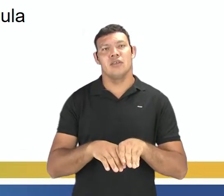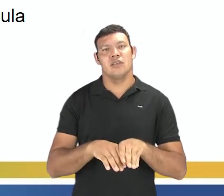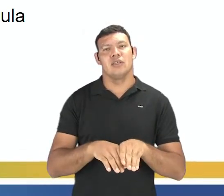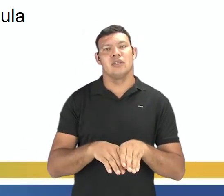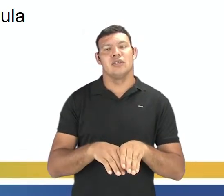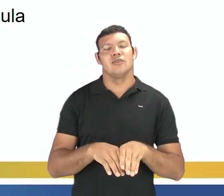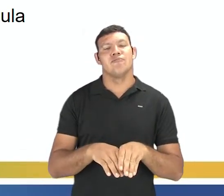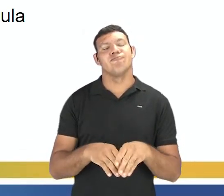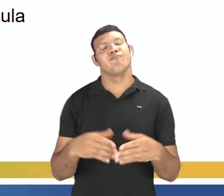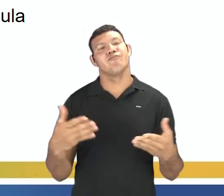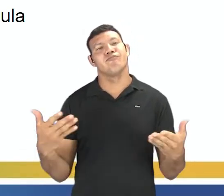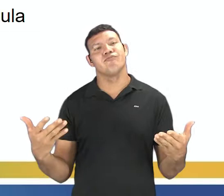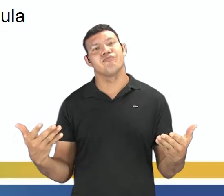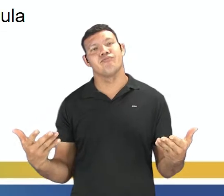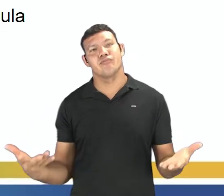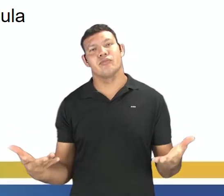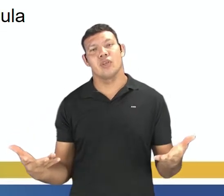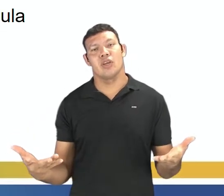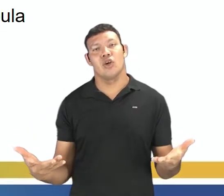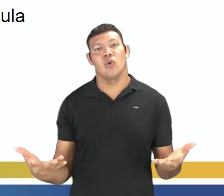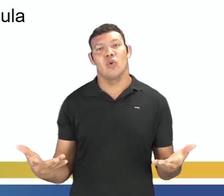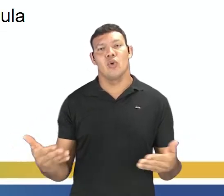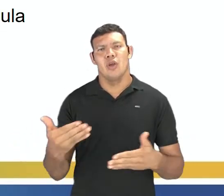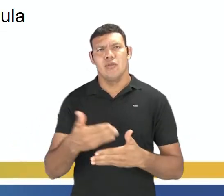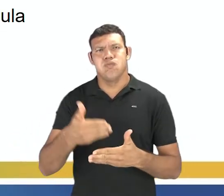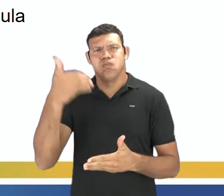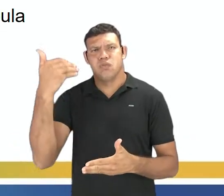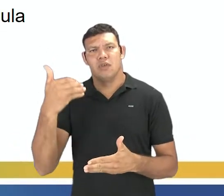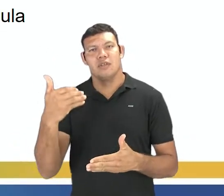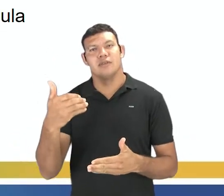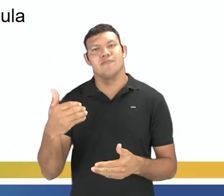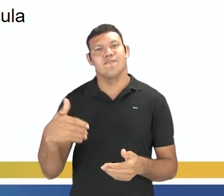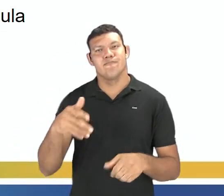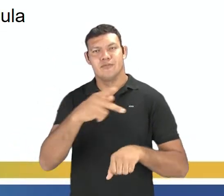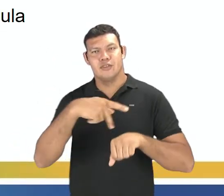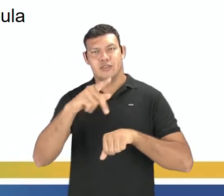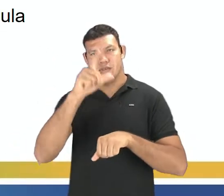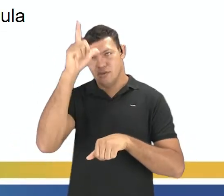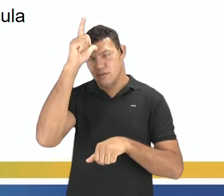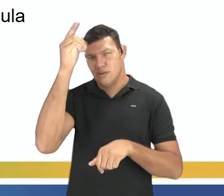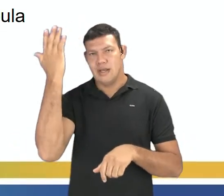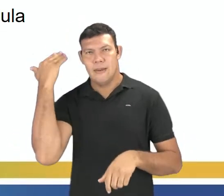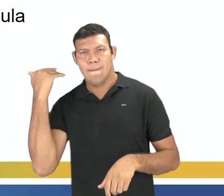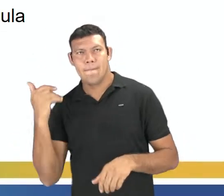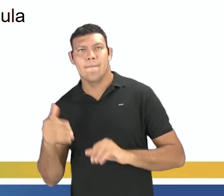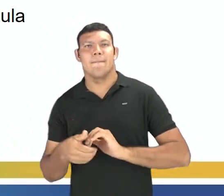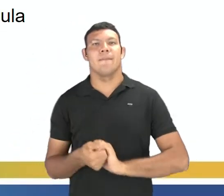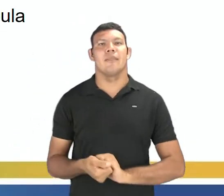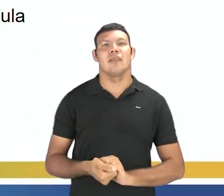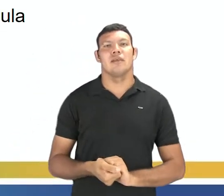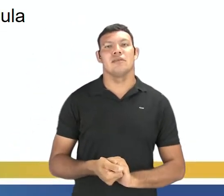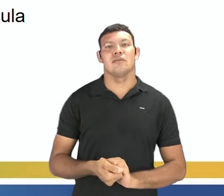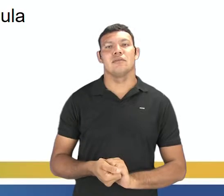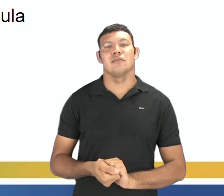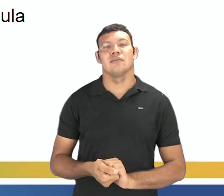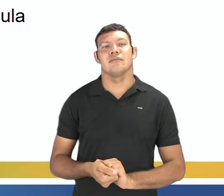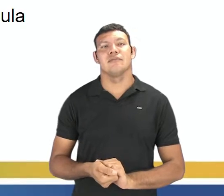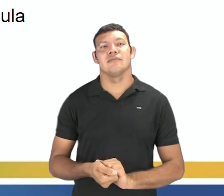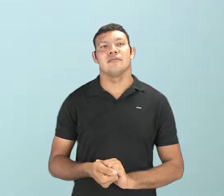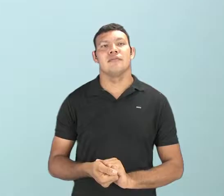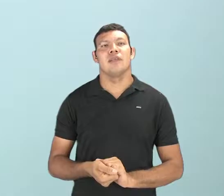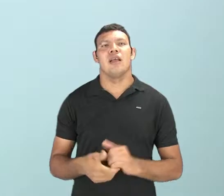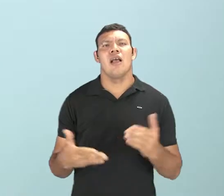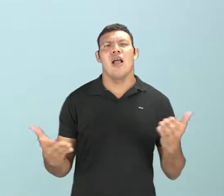reburocratização da União Soviética. Observe bem que após Stalin nós temos quem? Khrushchev. E depois nós temos